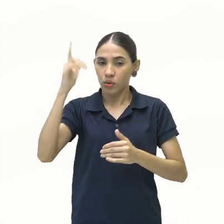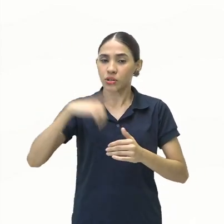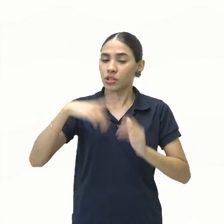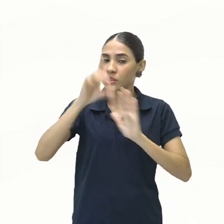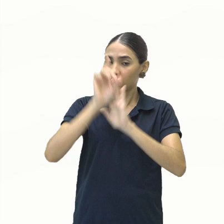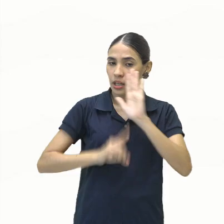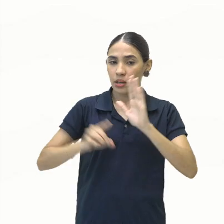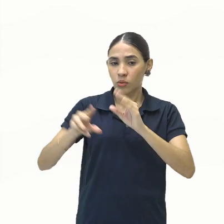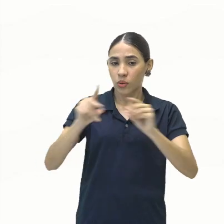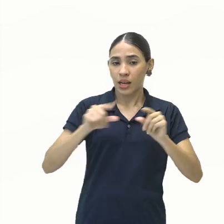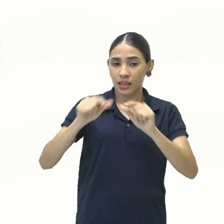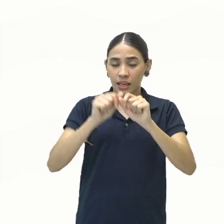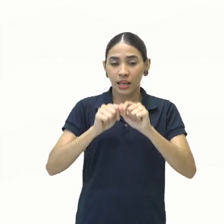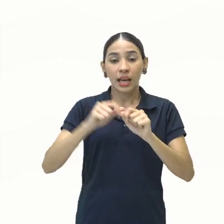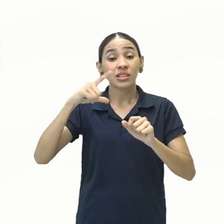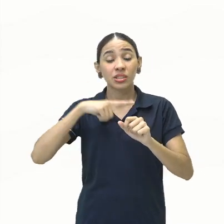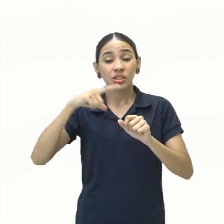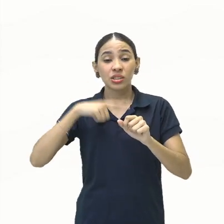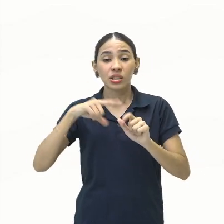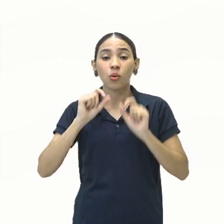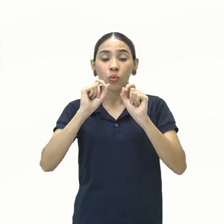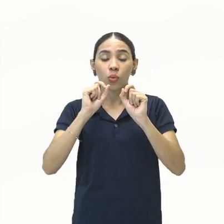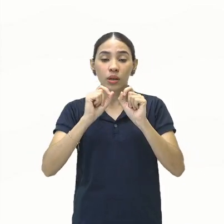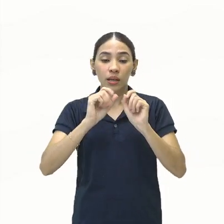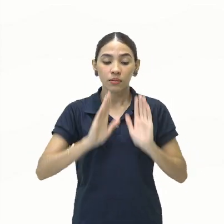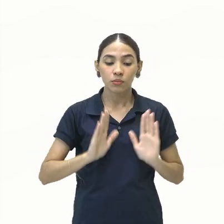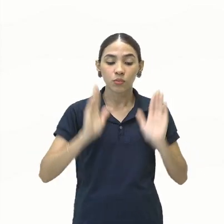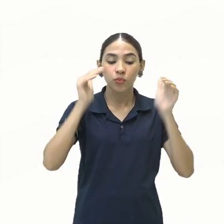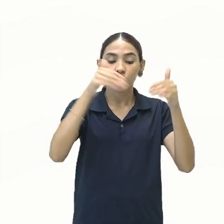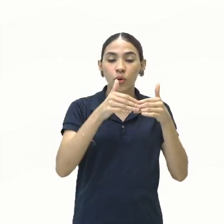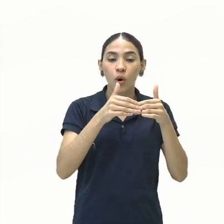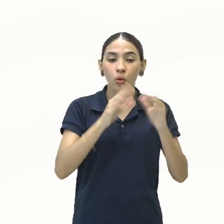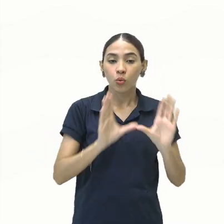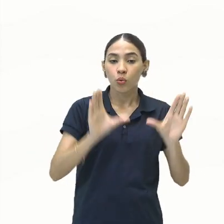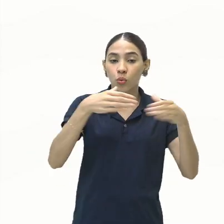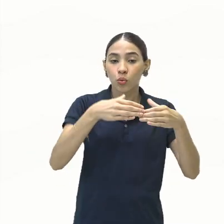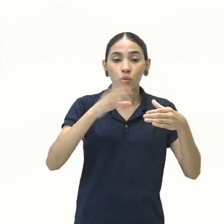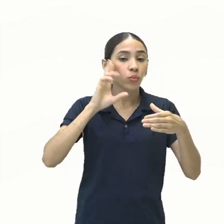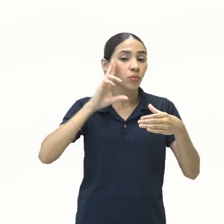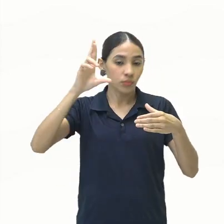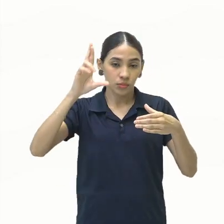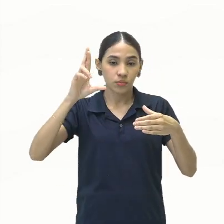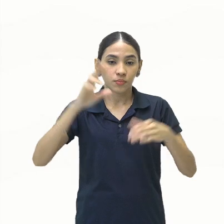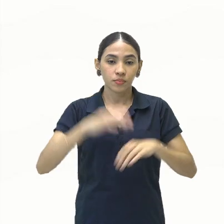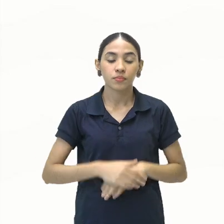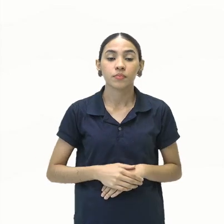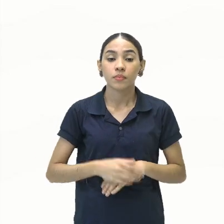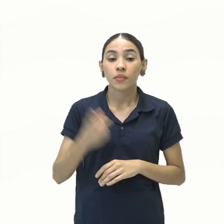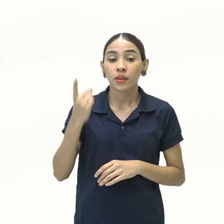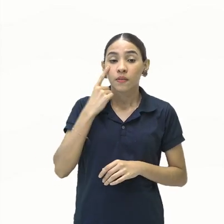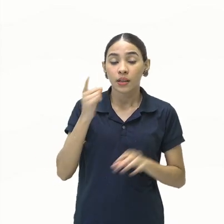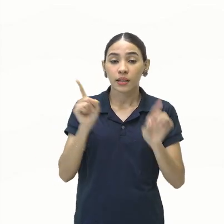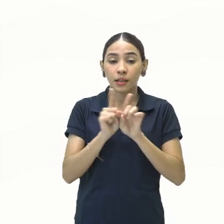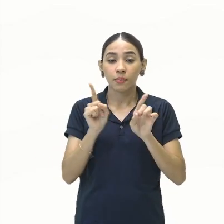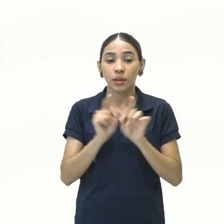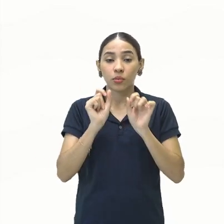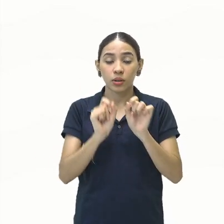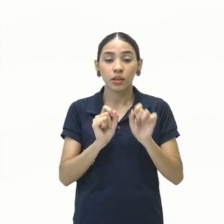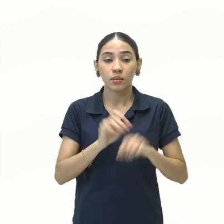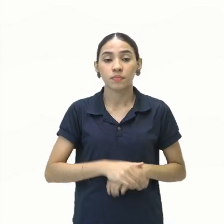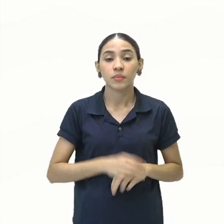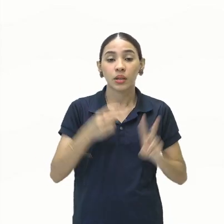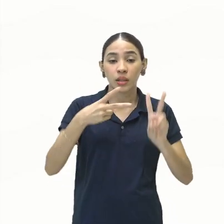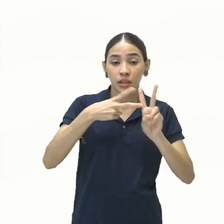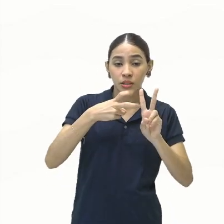terra, certo? Ela estava concentrada nas mãos da elite colonial. Vamos verificar também que indígenas